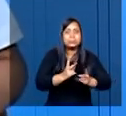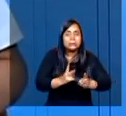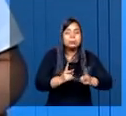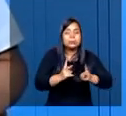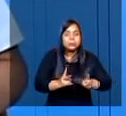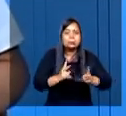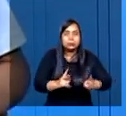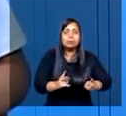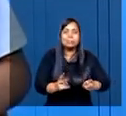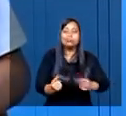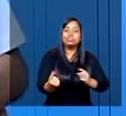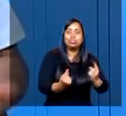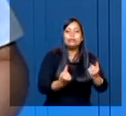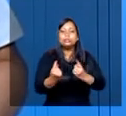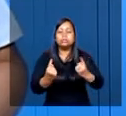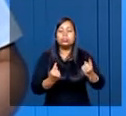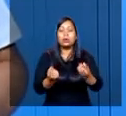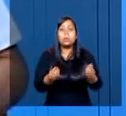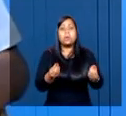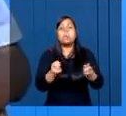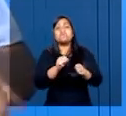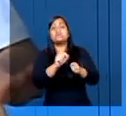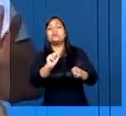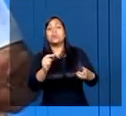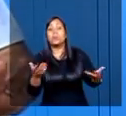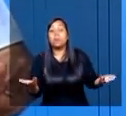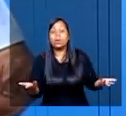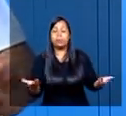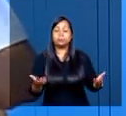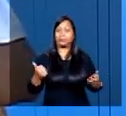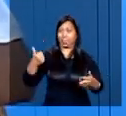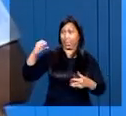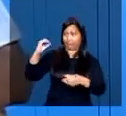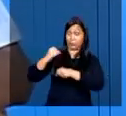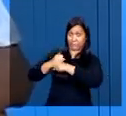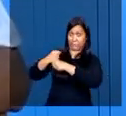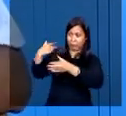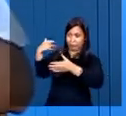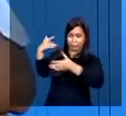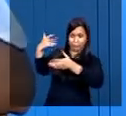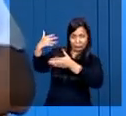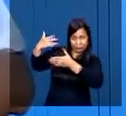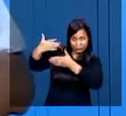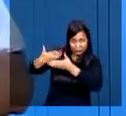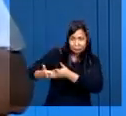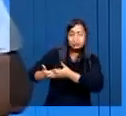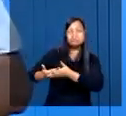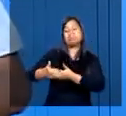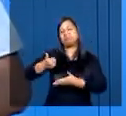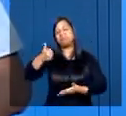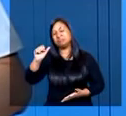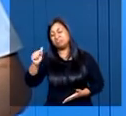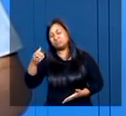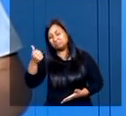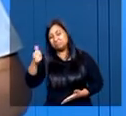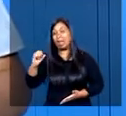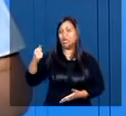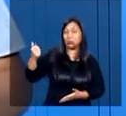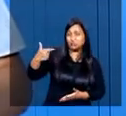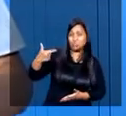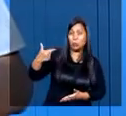mais assim. E o que fazer, né? Há mais de 10 anos, como eu estudo clínica de bebês há uns 10, 12 anos,